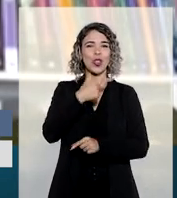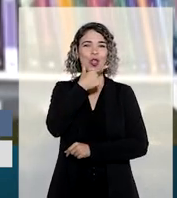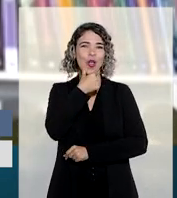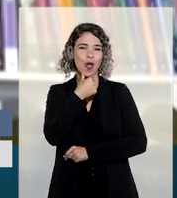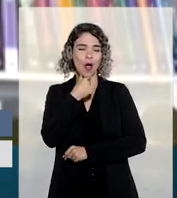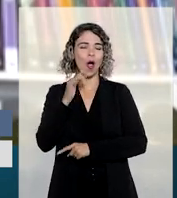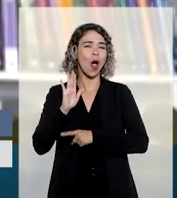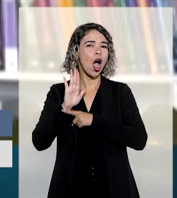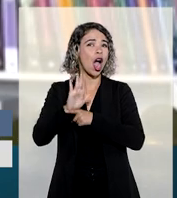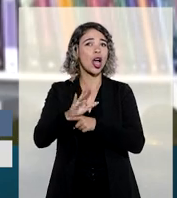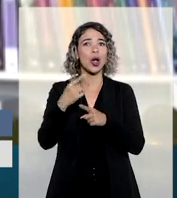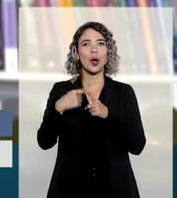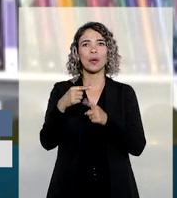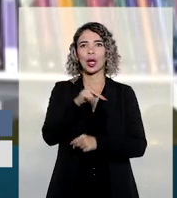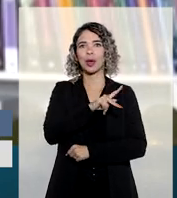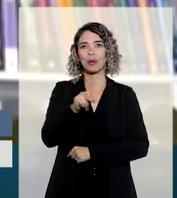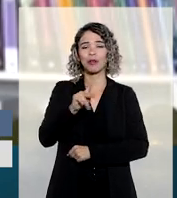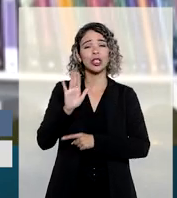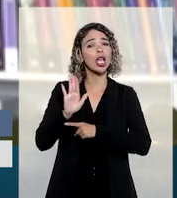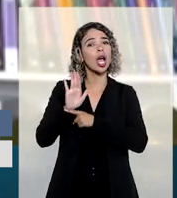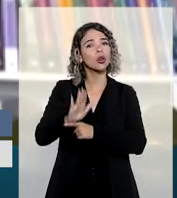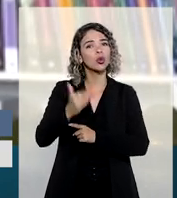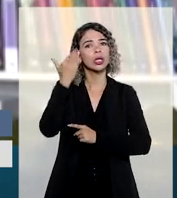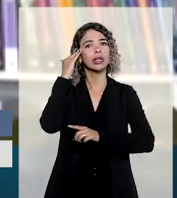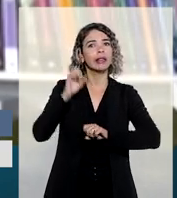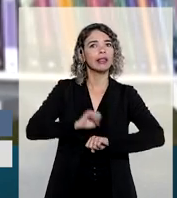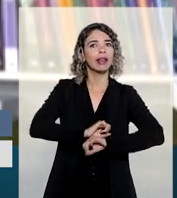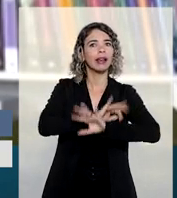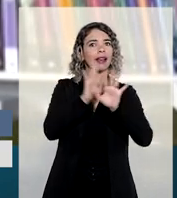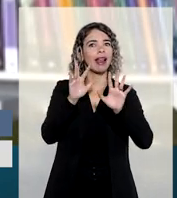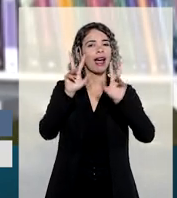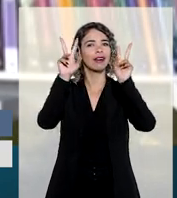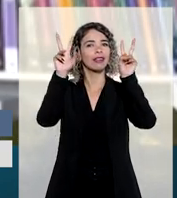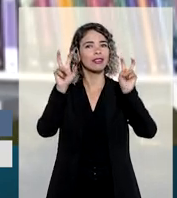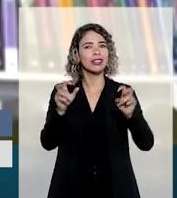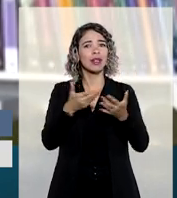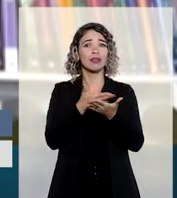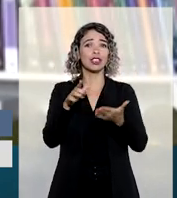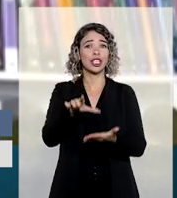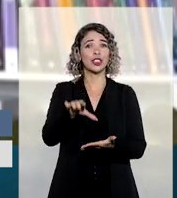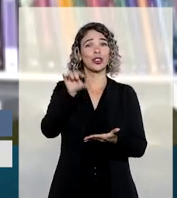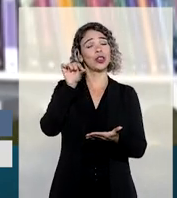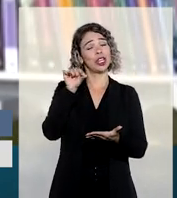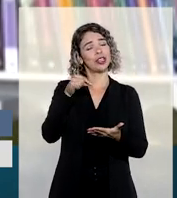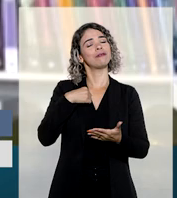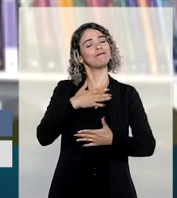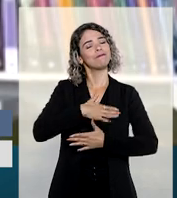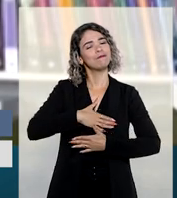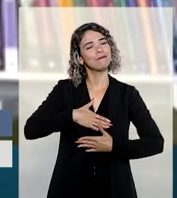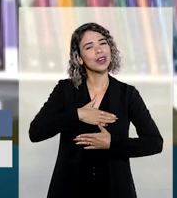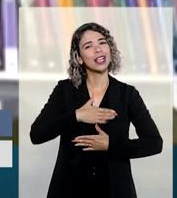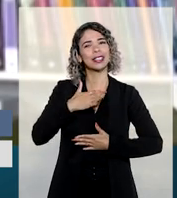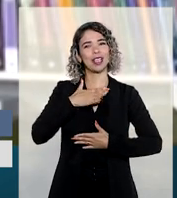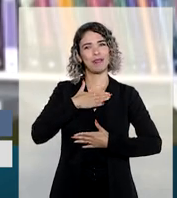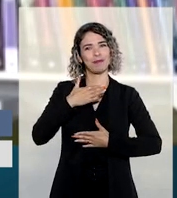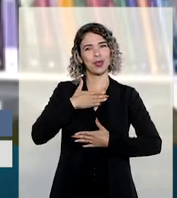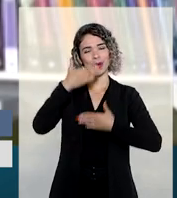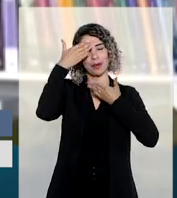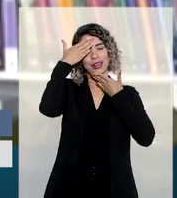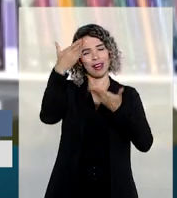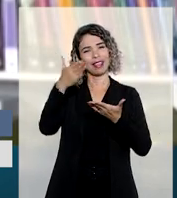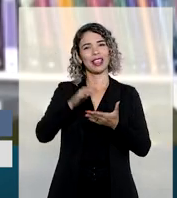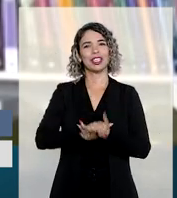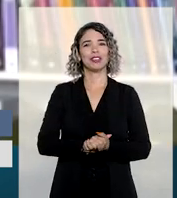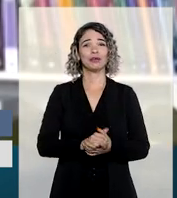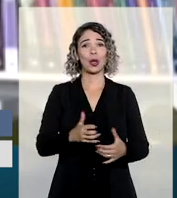muito de sermos professores, poder contribuir de alguma forma com a compreensão dessas questões tão importantes, afetas a esse tema que você escolheram. Então foi um